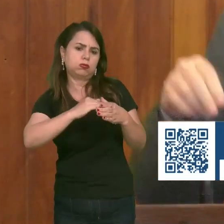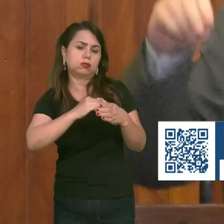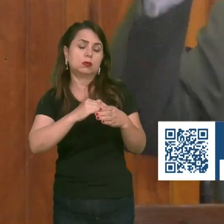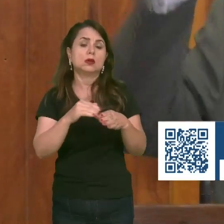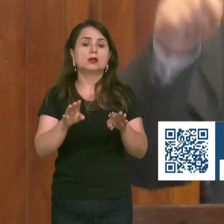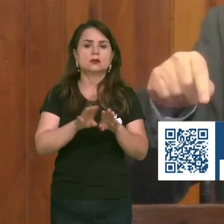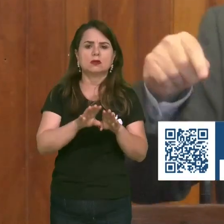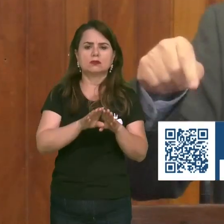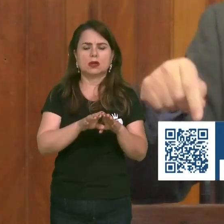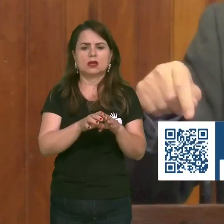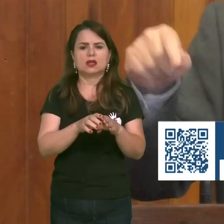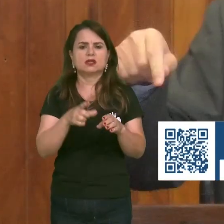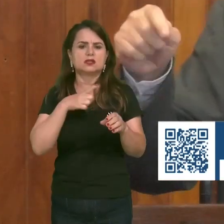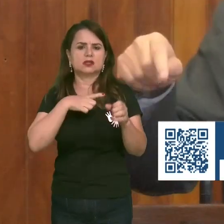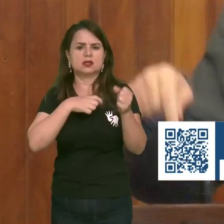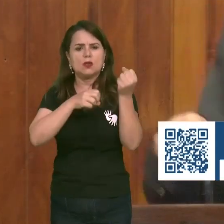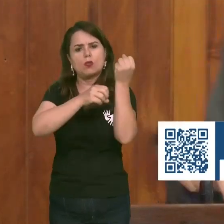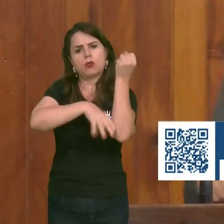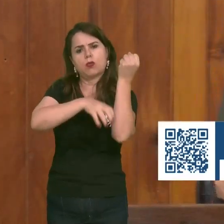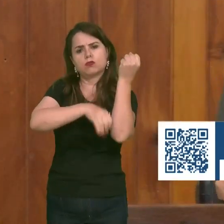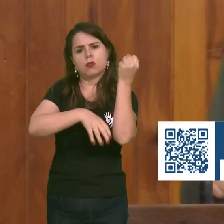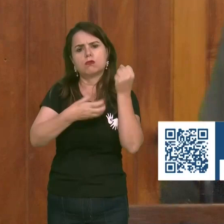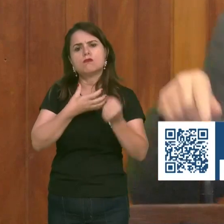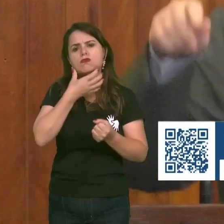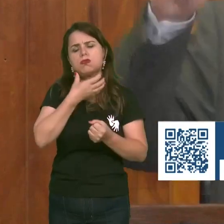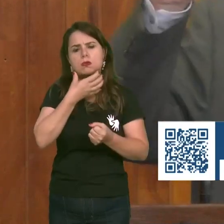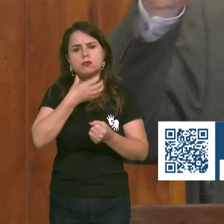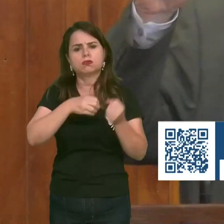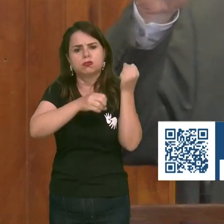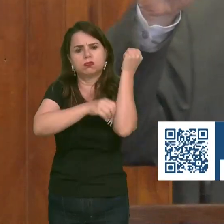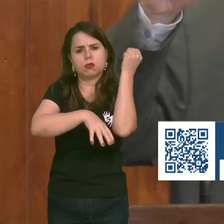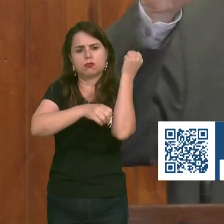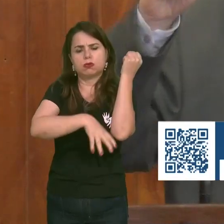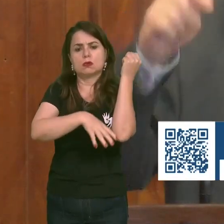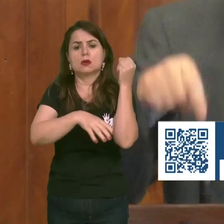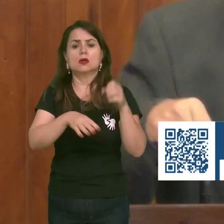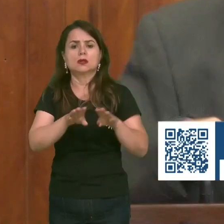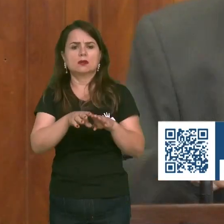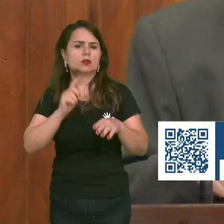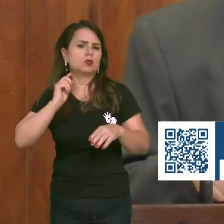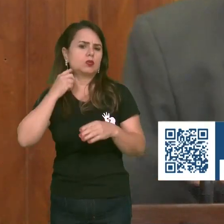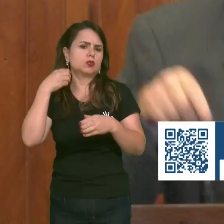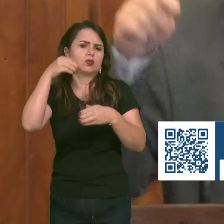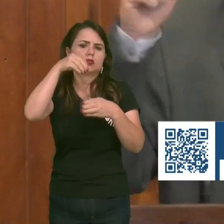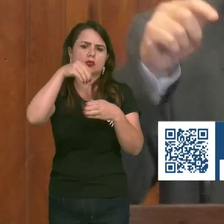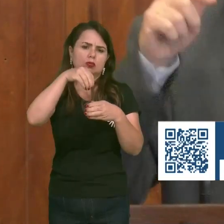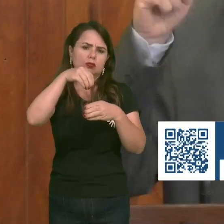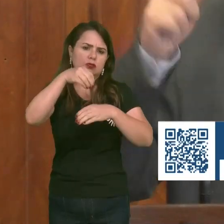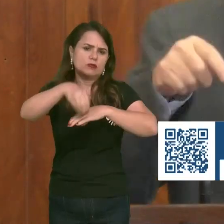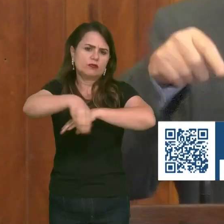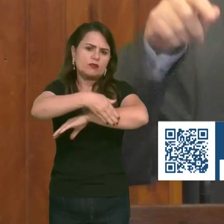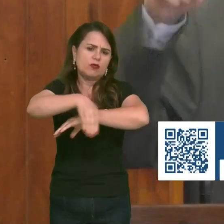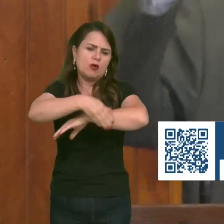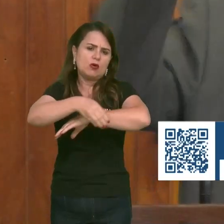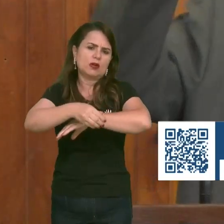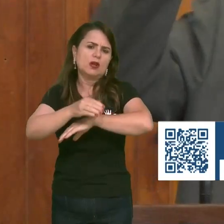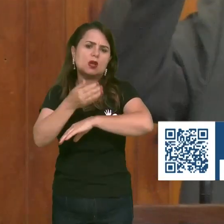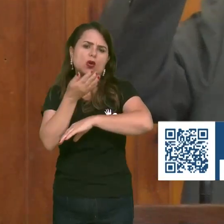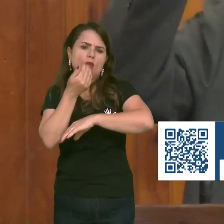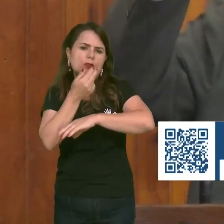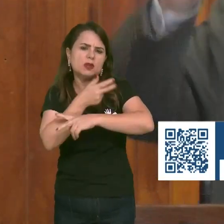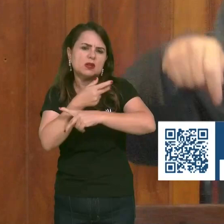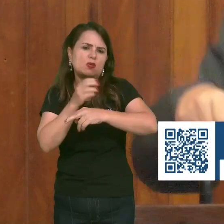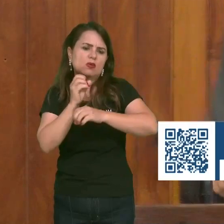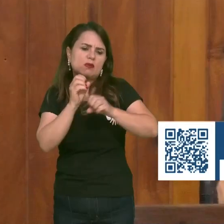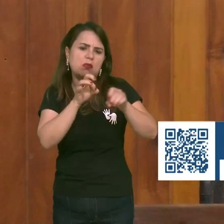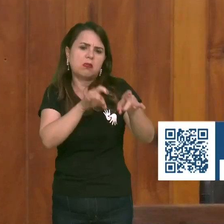ninhos e fezes pombos sujeira externa em resto de comida garrafa